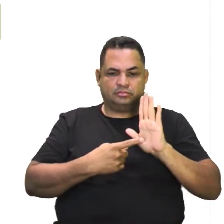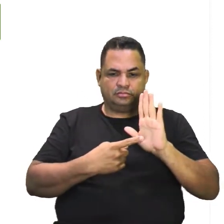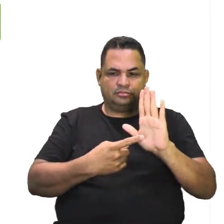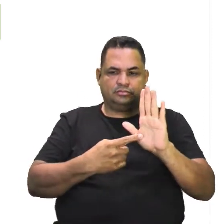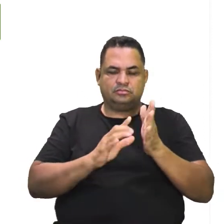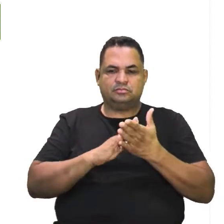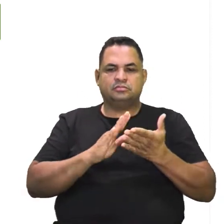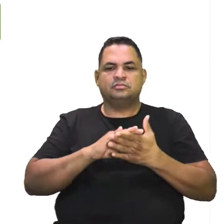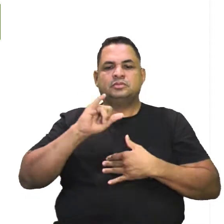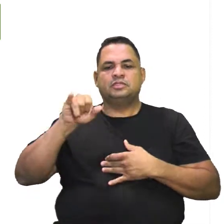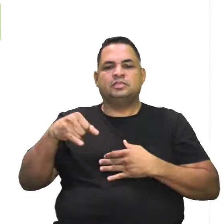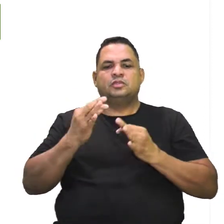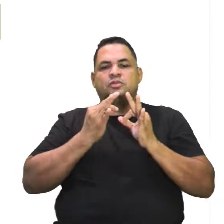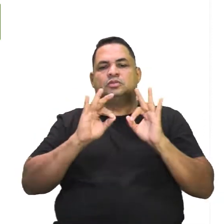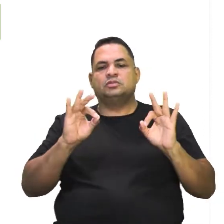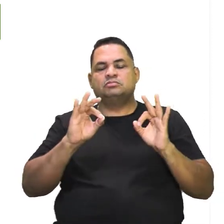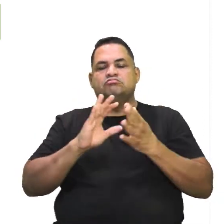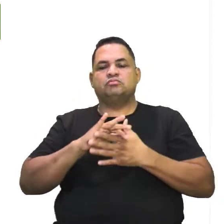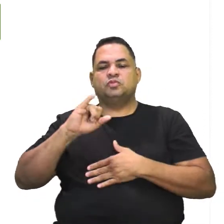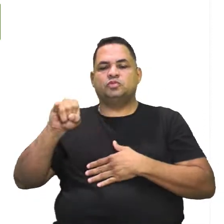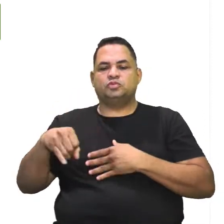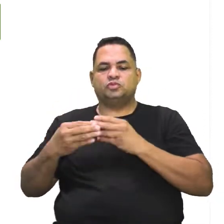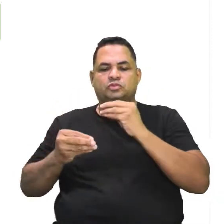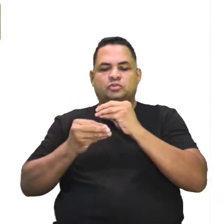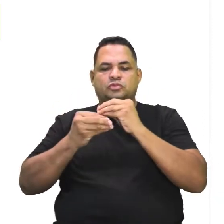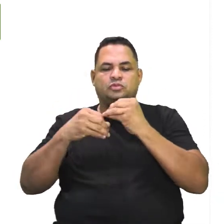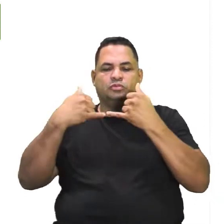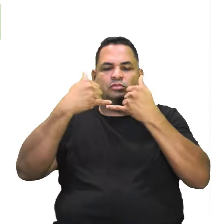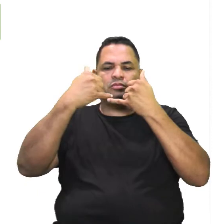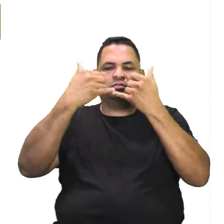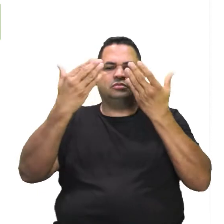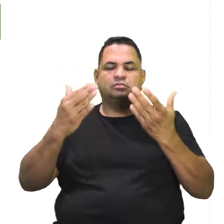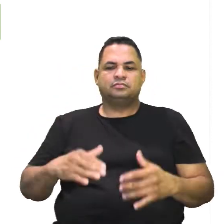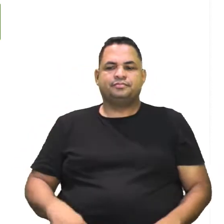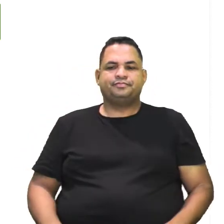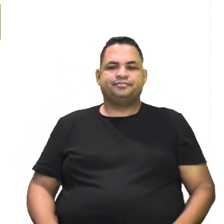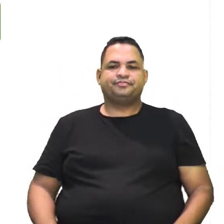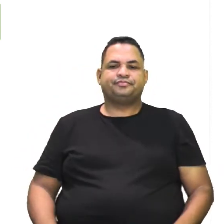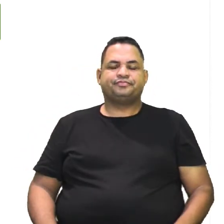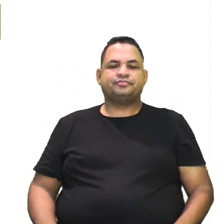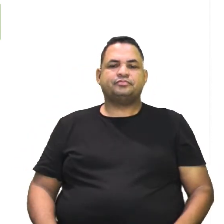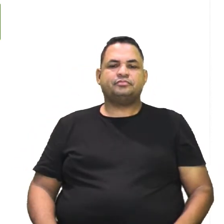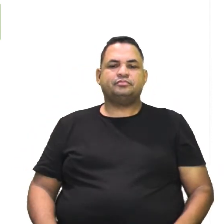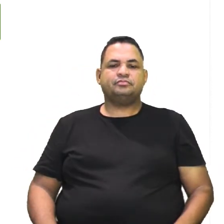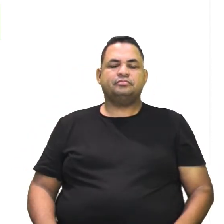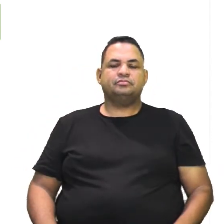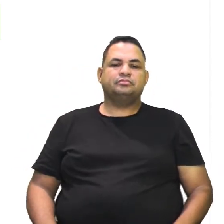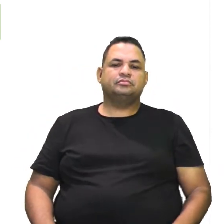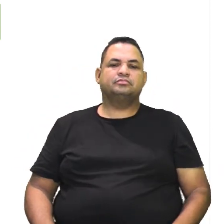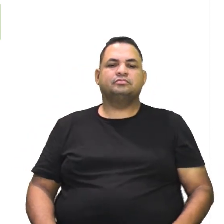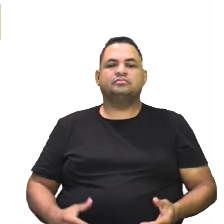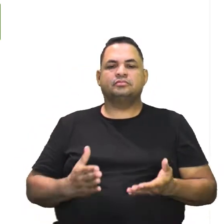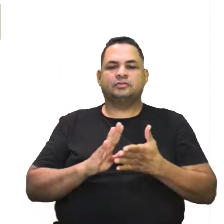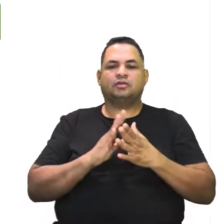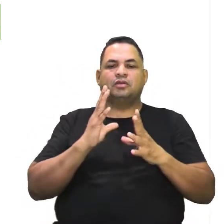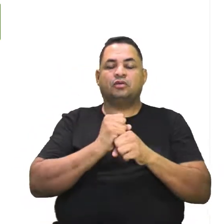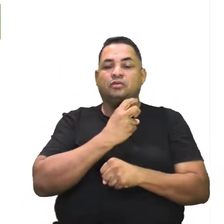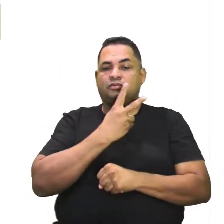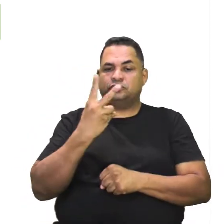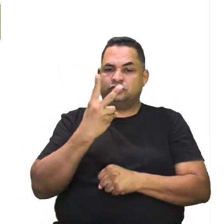especificar se é juro simples ou se é juro composto. Como aqui não falou nada, vamos simular os